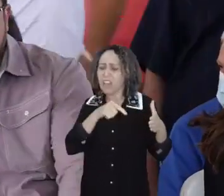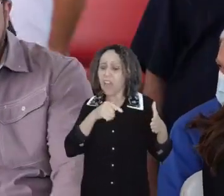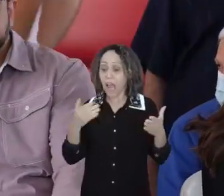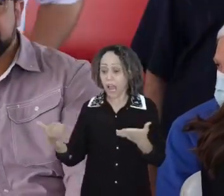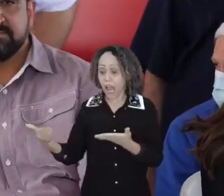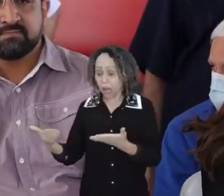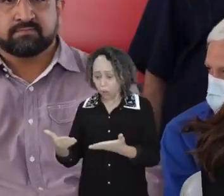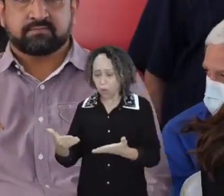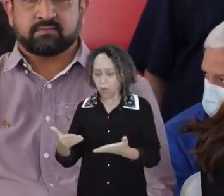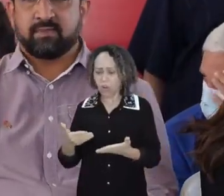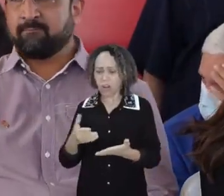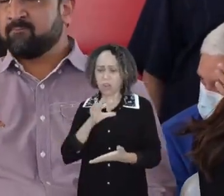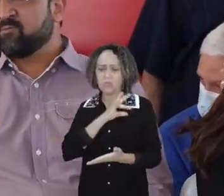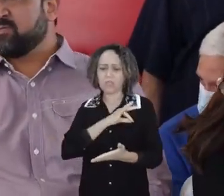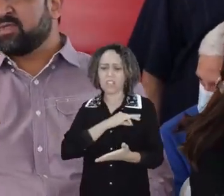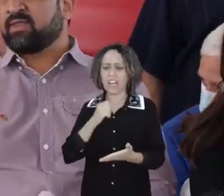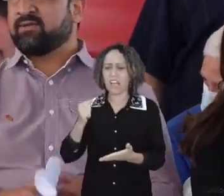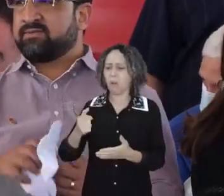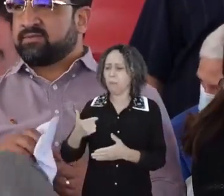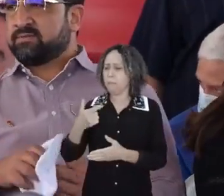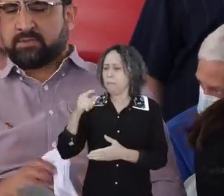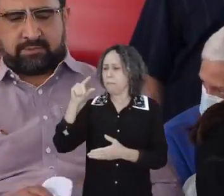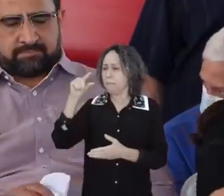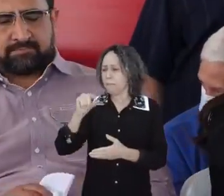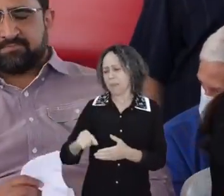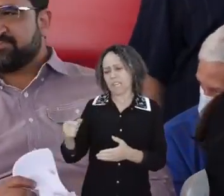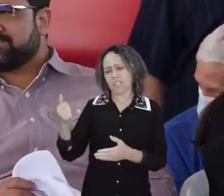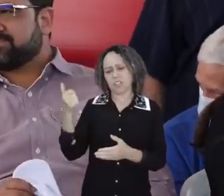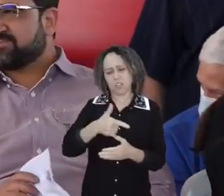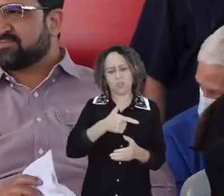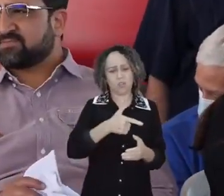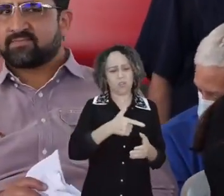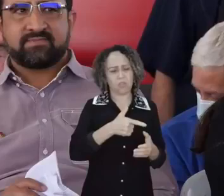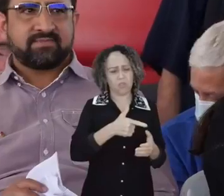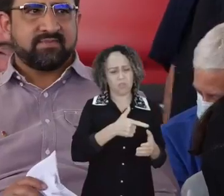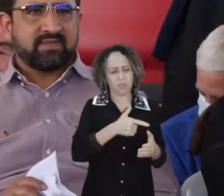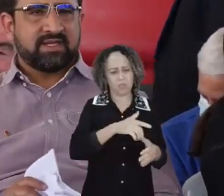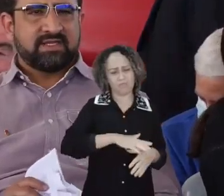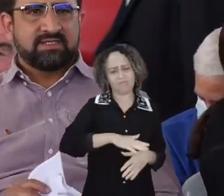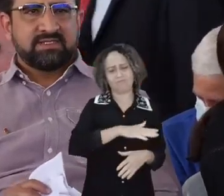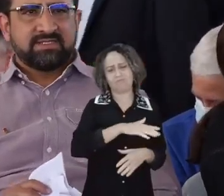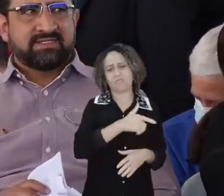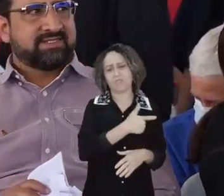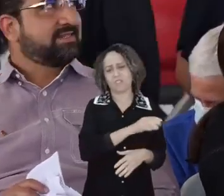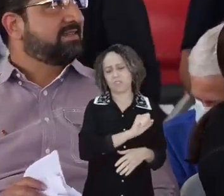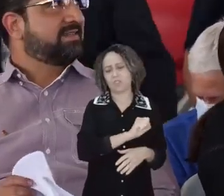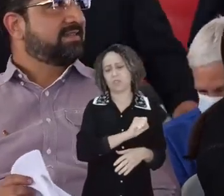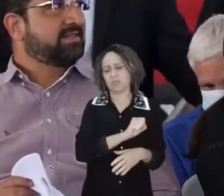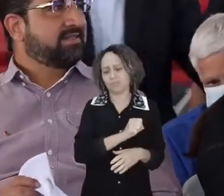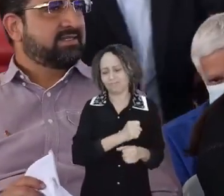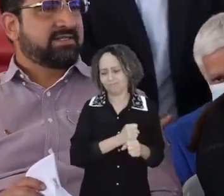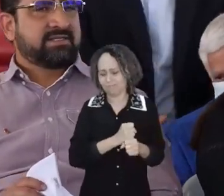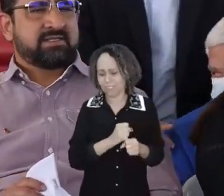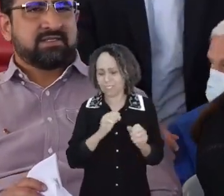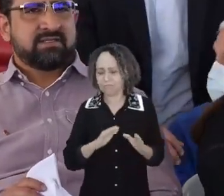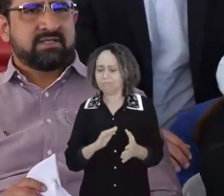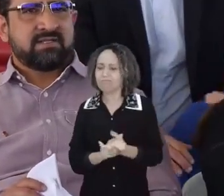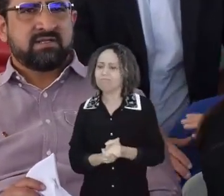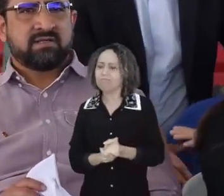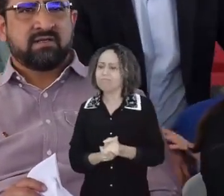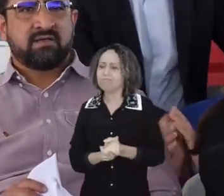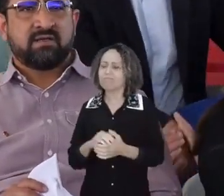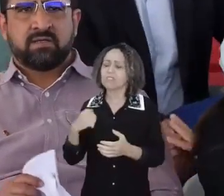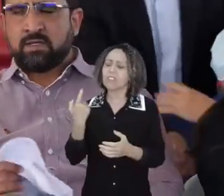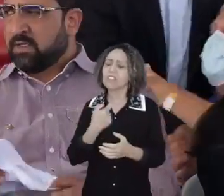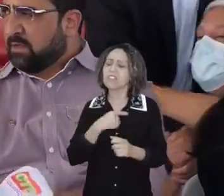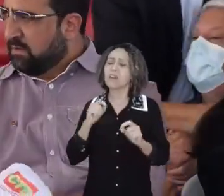nós tivemos mais de 50% de aumento do salário mínimo. Então, nós estamos num barco sem comandante. E nós